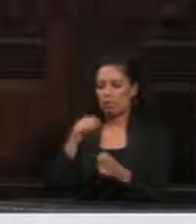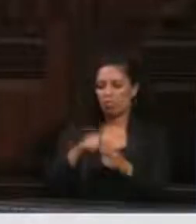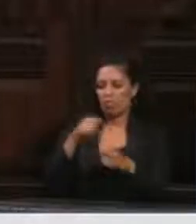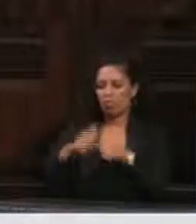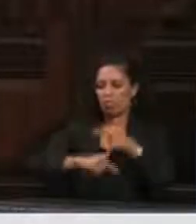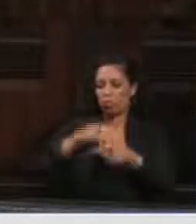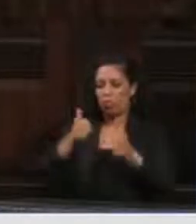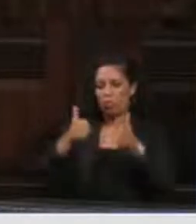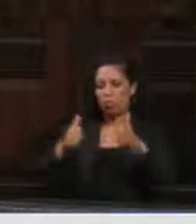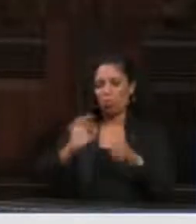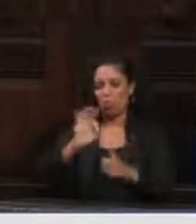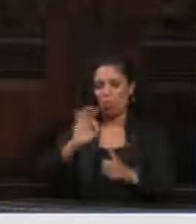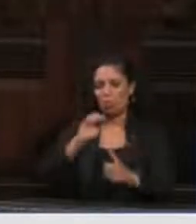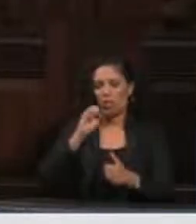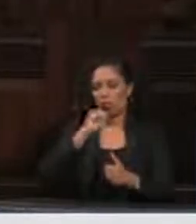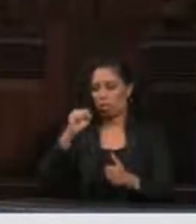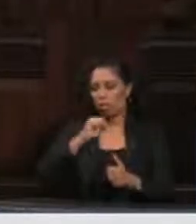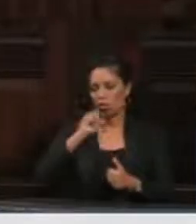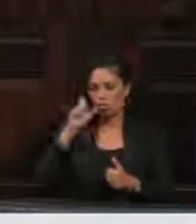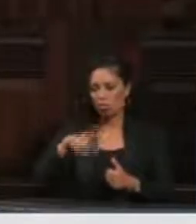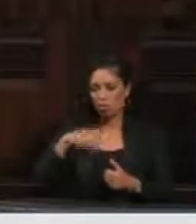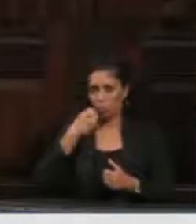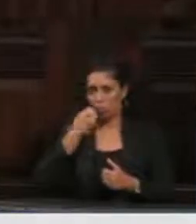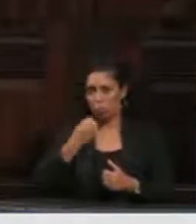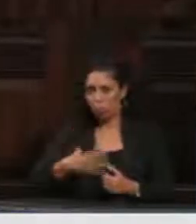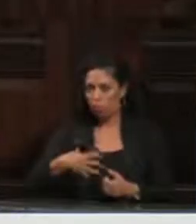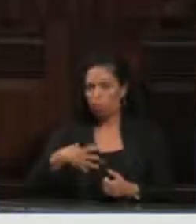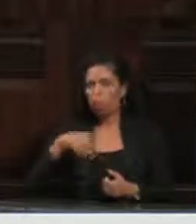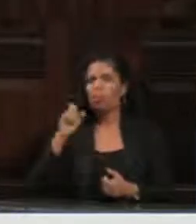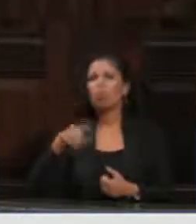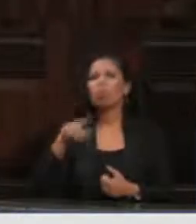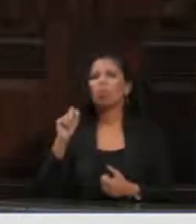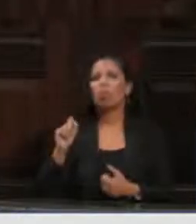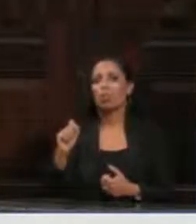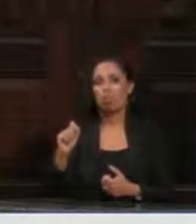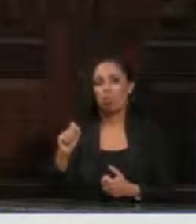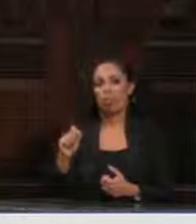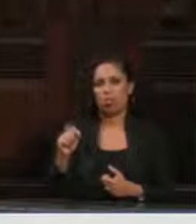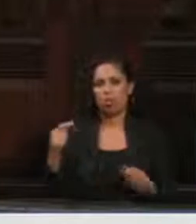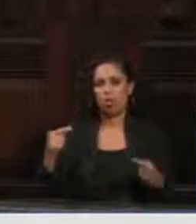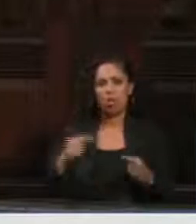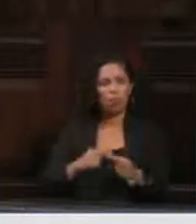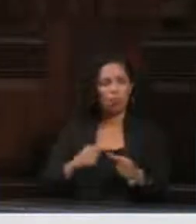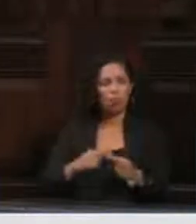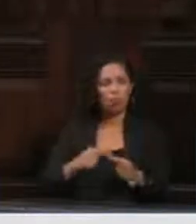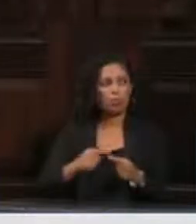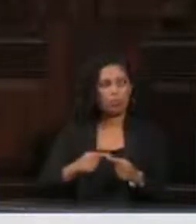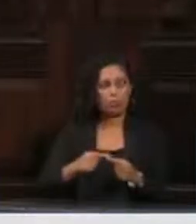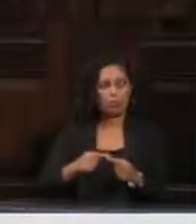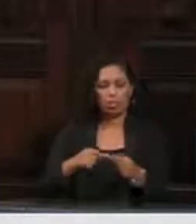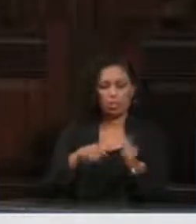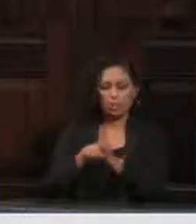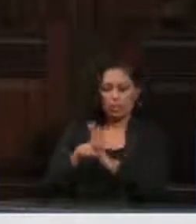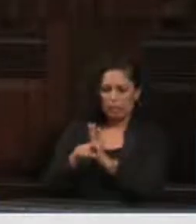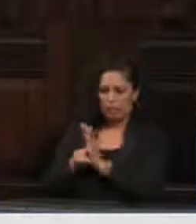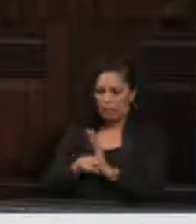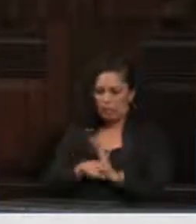O bom jornalismo, senhoras e senhores, significa apuração de